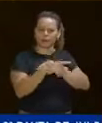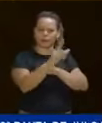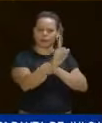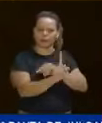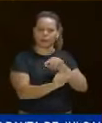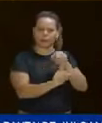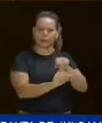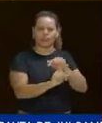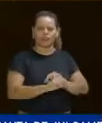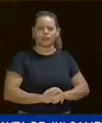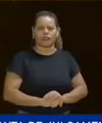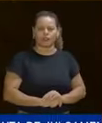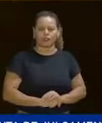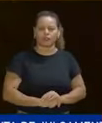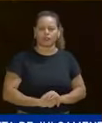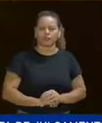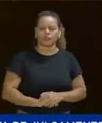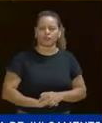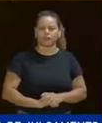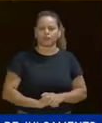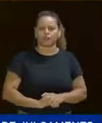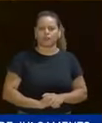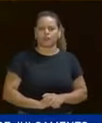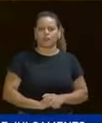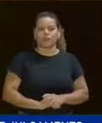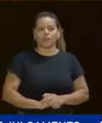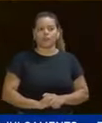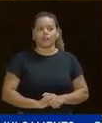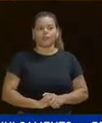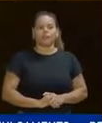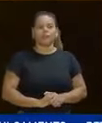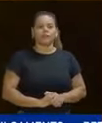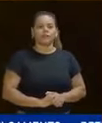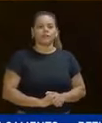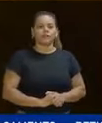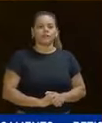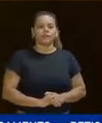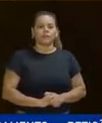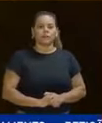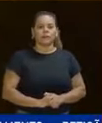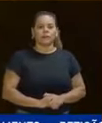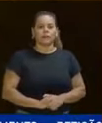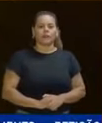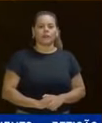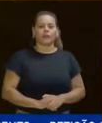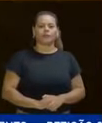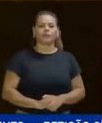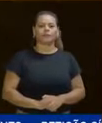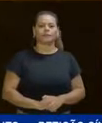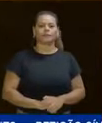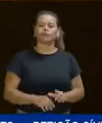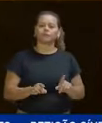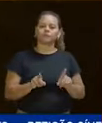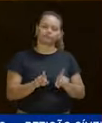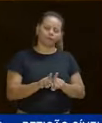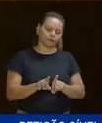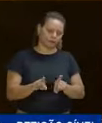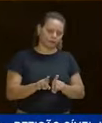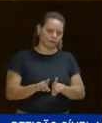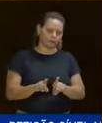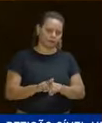para buscar essa intenção. Tá? Tentamos